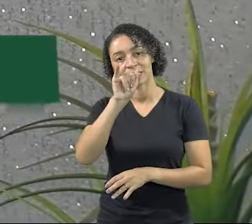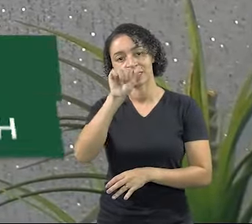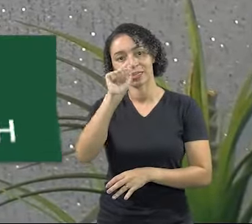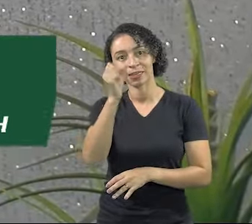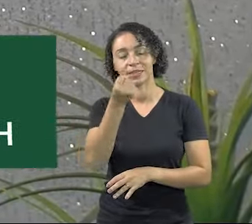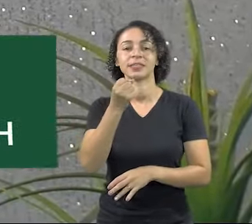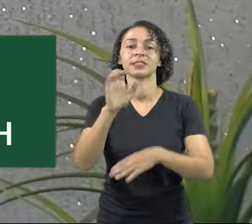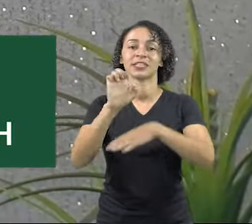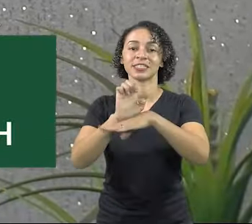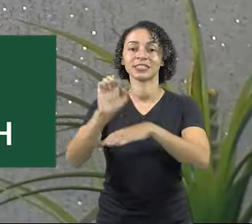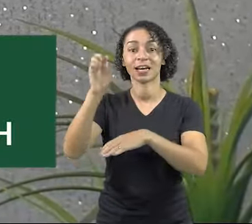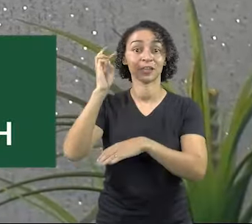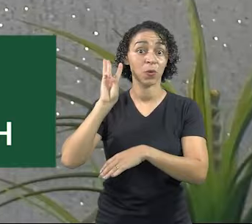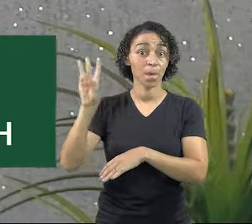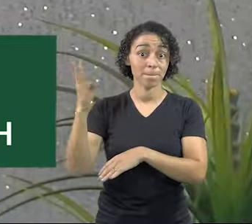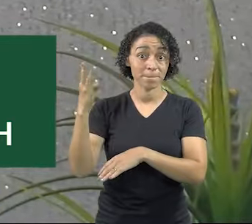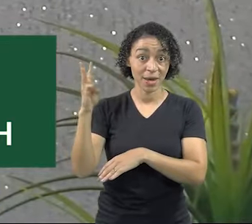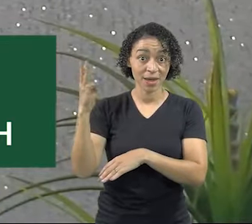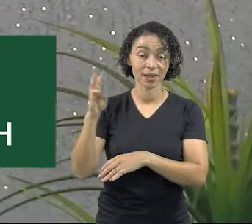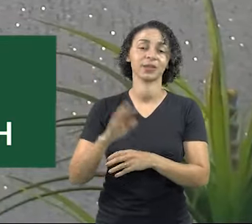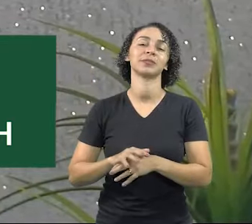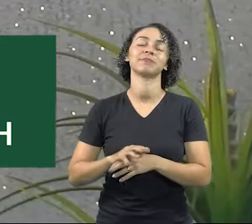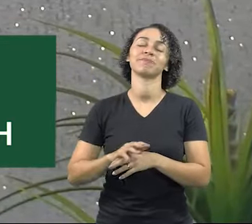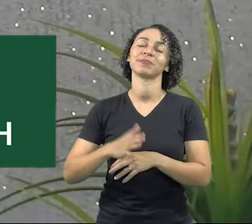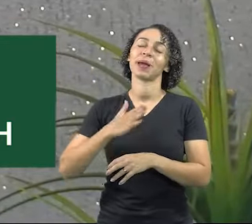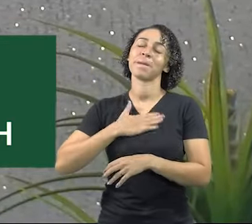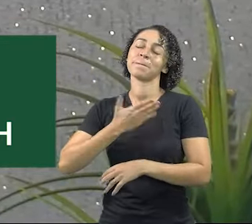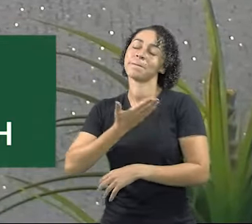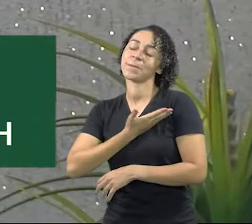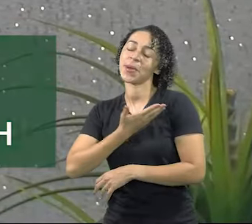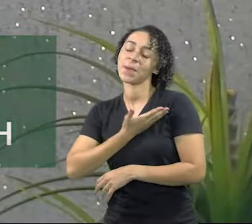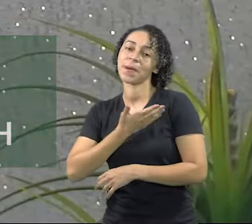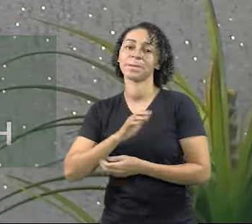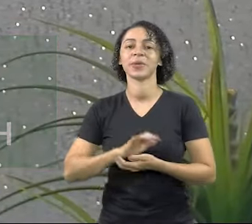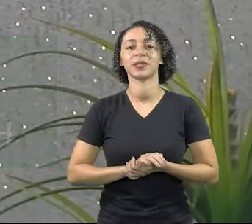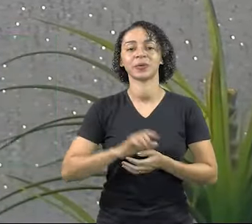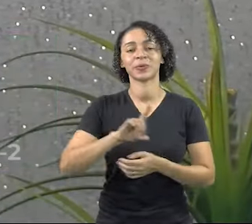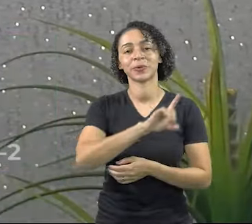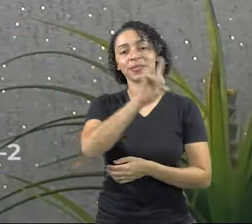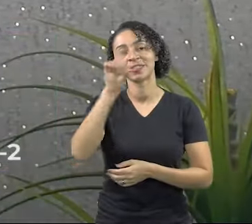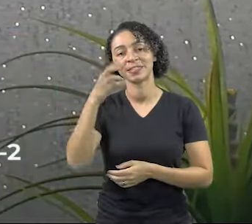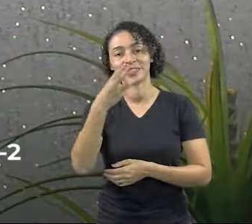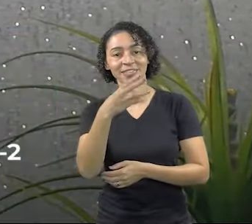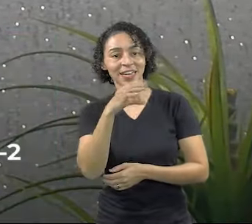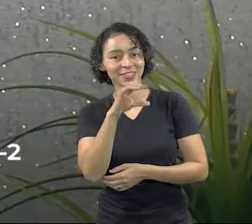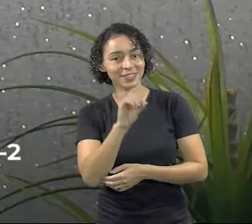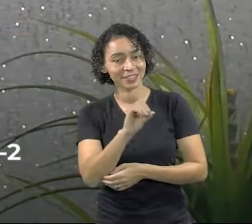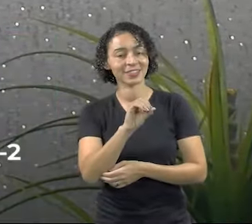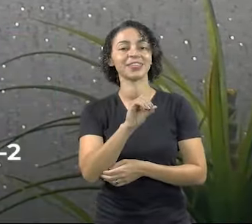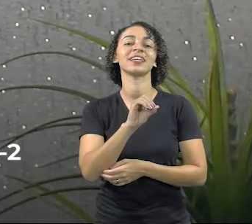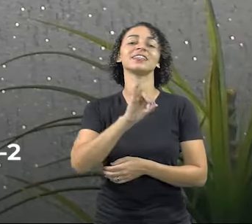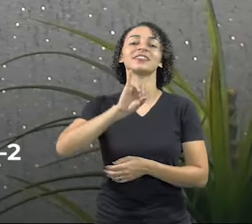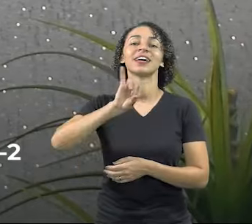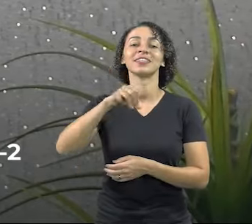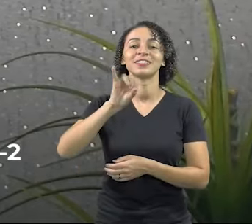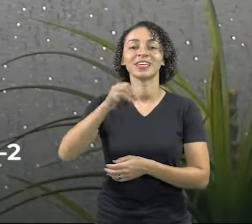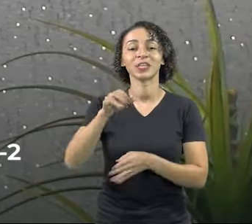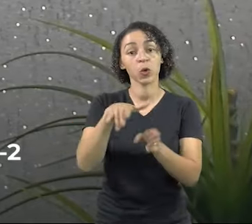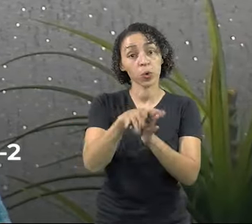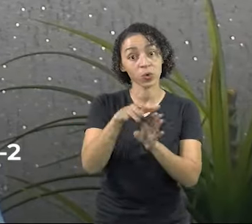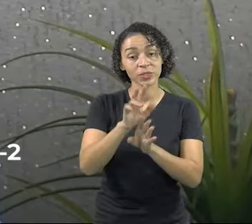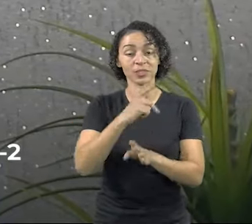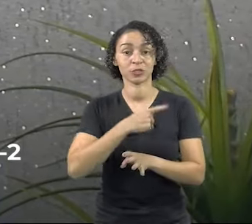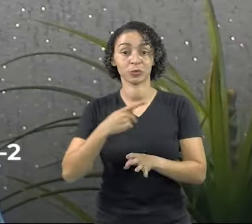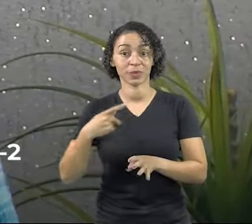lá de São luí Maranhão um grande amigo um homem de Deus de dia 30 no Conselho de